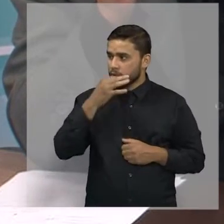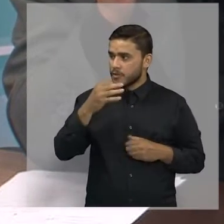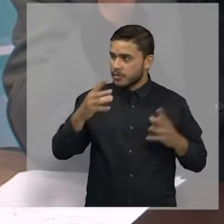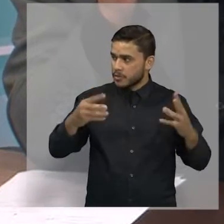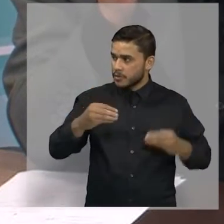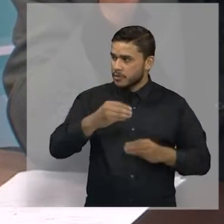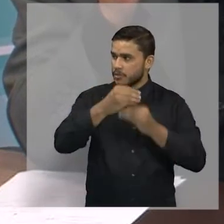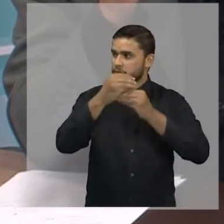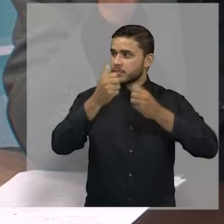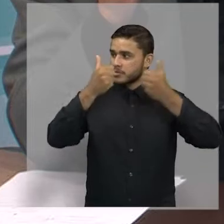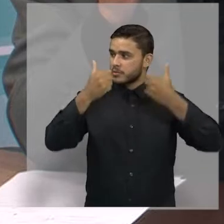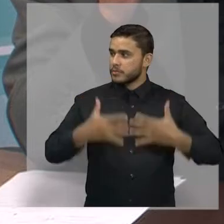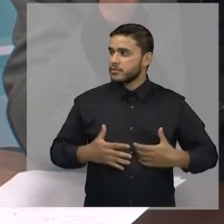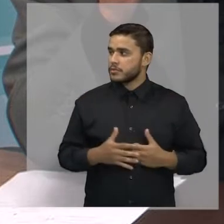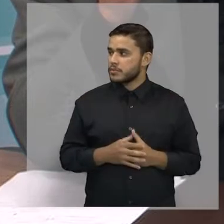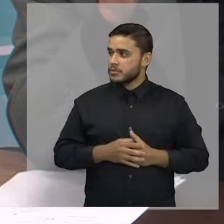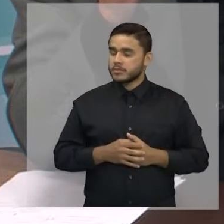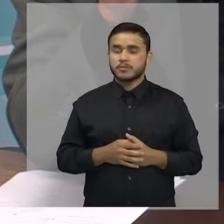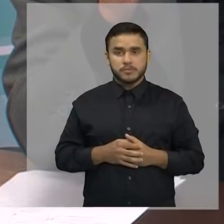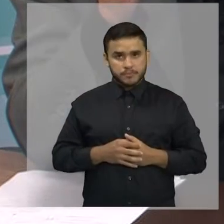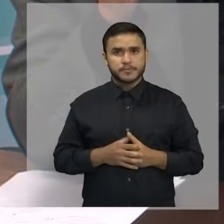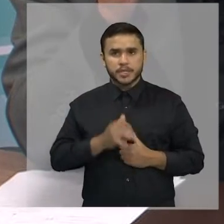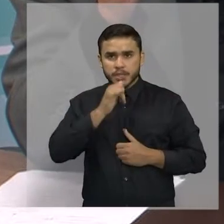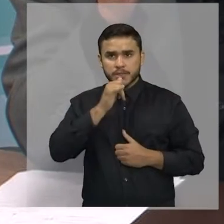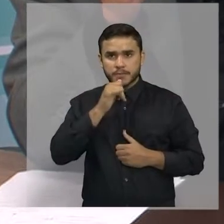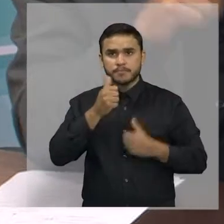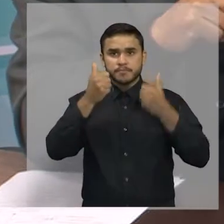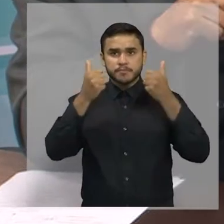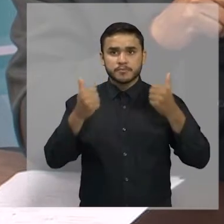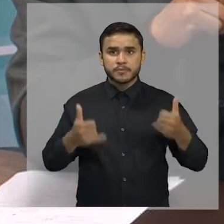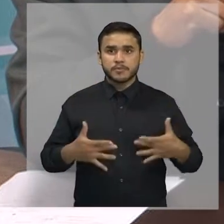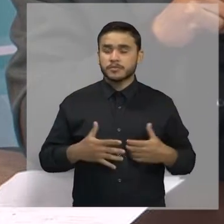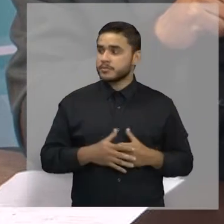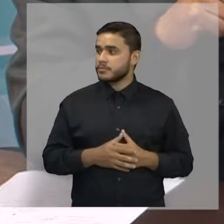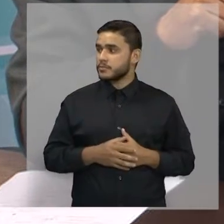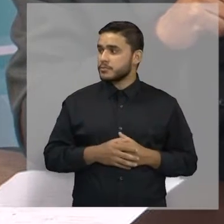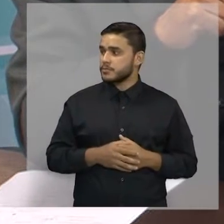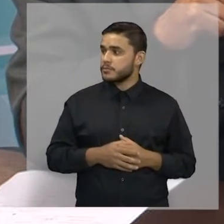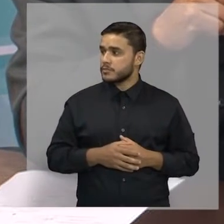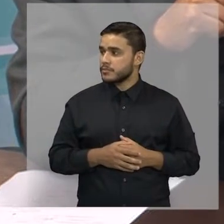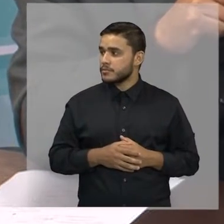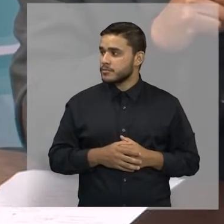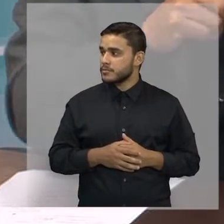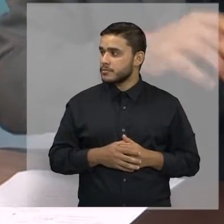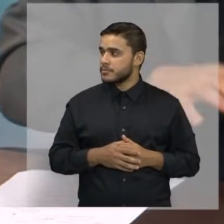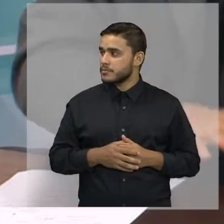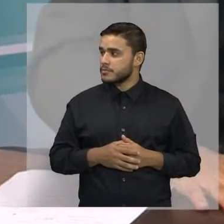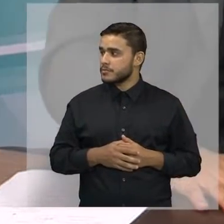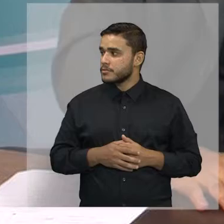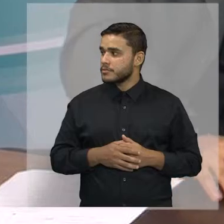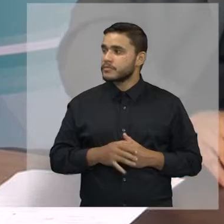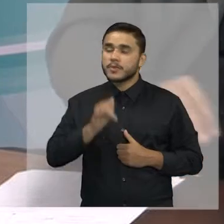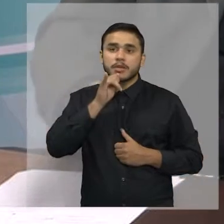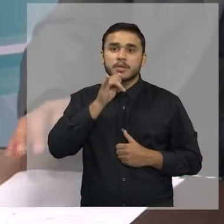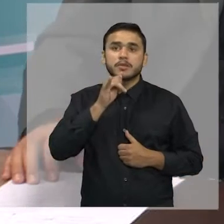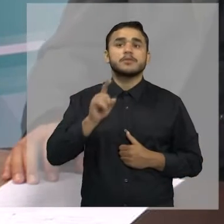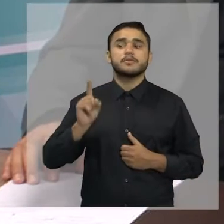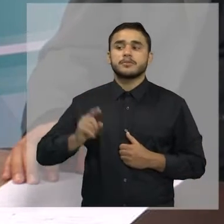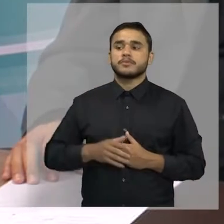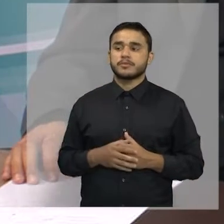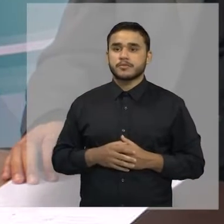porque eu preciso explicar uma parte para a gente chegar lá. Você vai conseguir explicar? Eu vou explicar. A pergunta é a